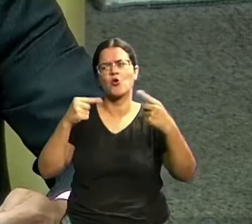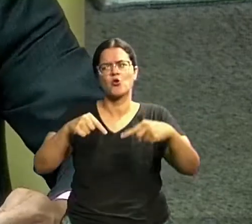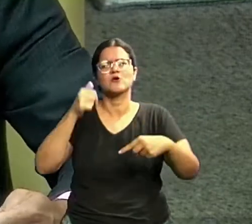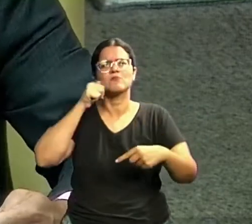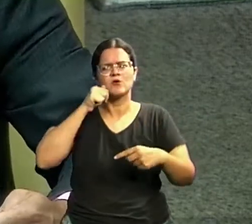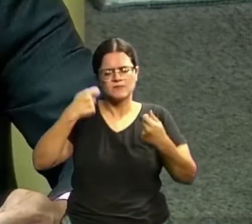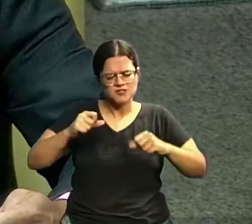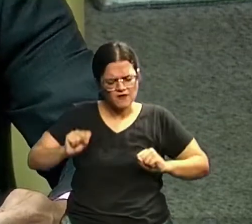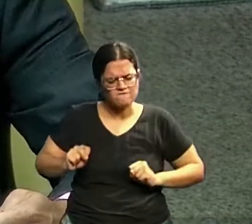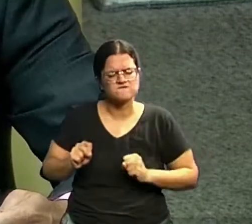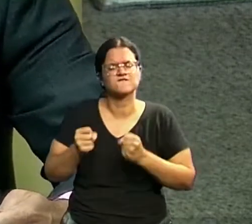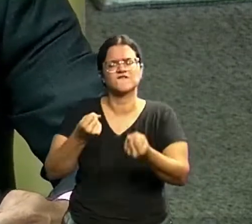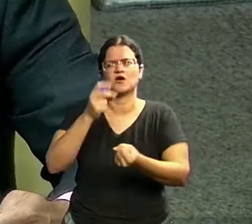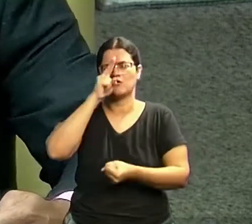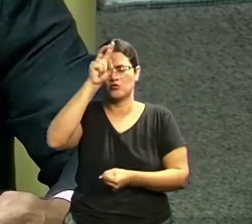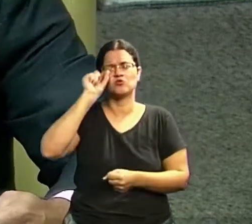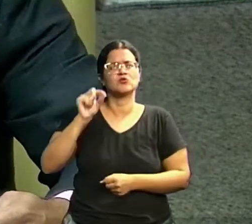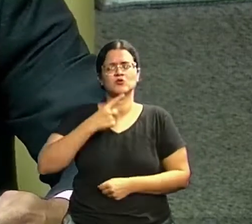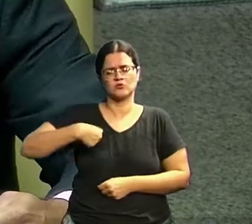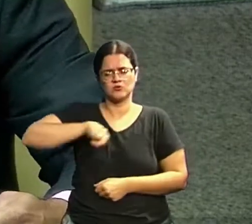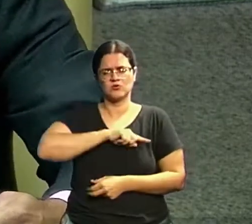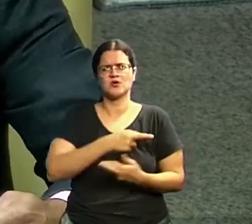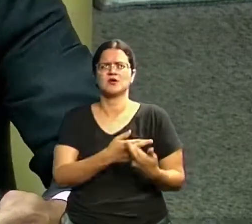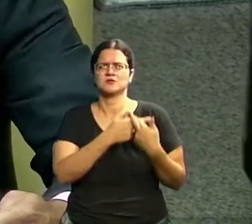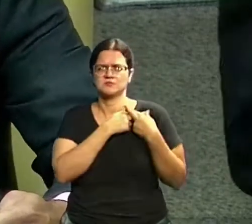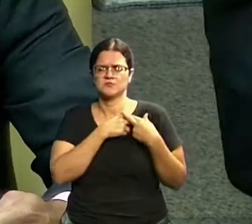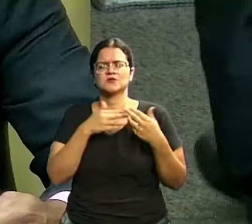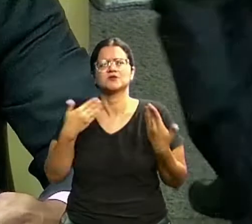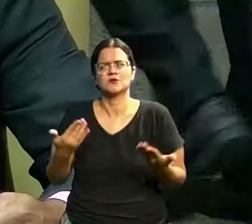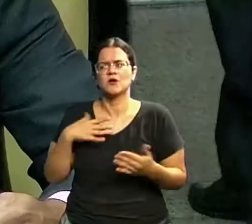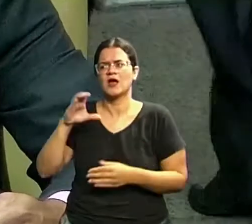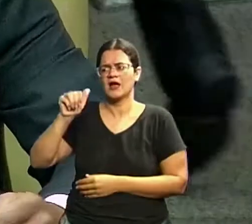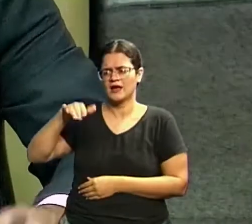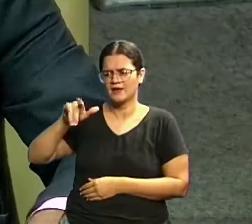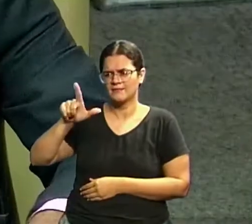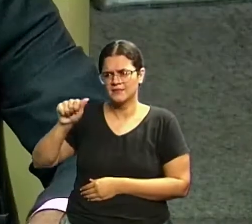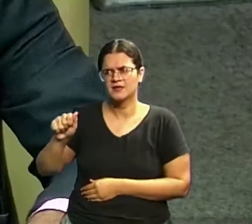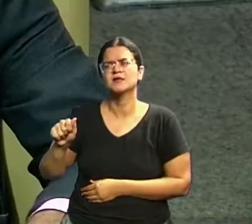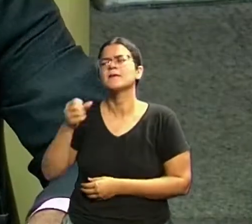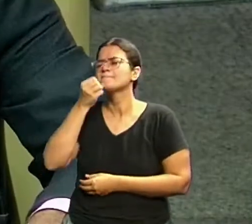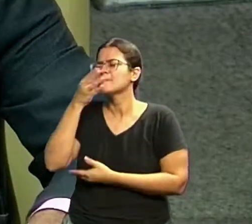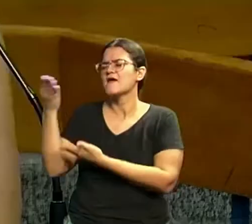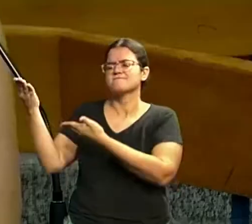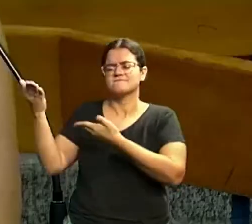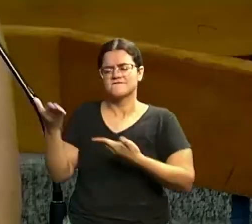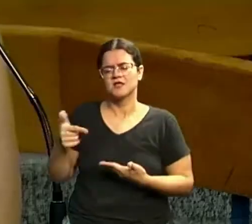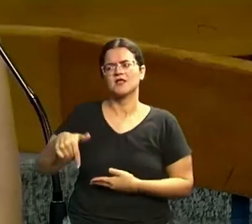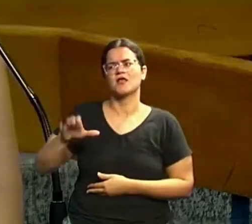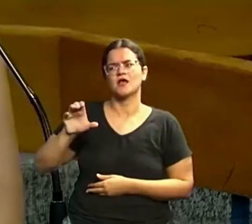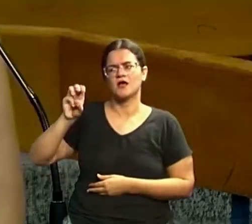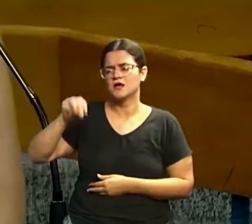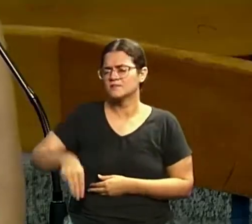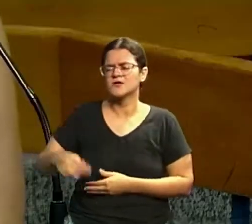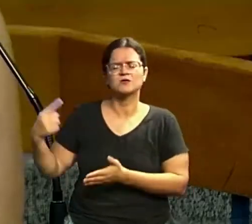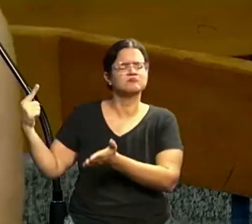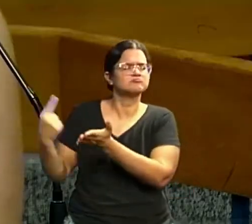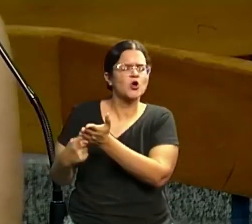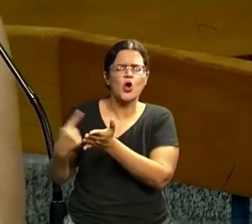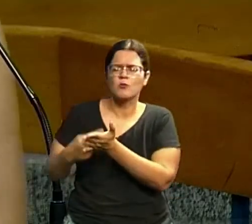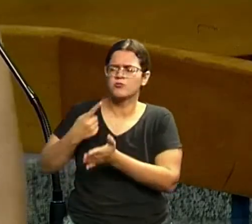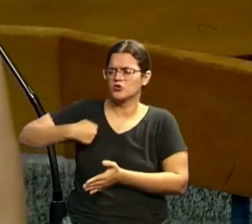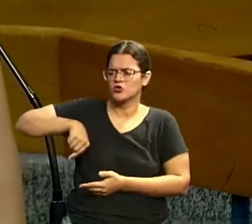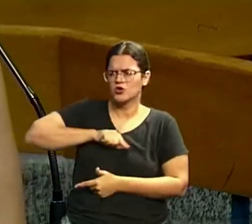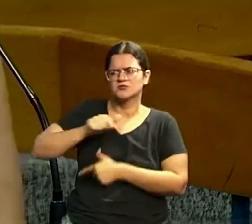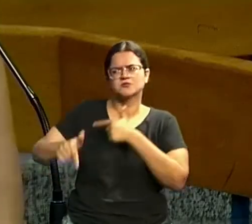seja fortalecida, e o papel principal é nosso. É isso, presidente. Vereadora Camila Rosa, seja sempre bem-vinda a essa casa, conte com o